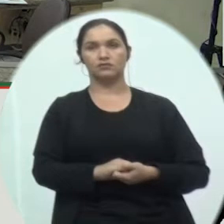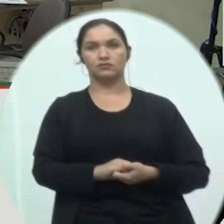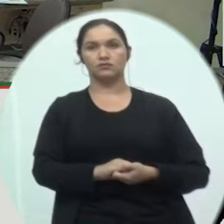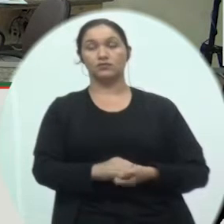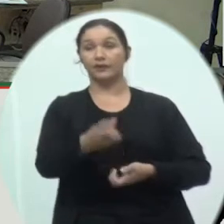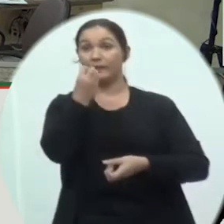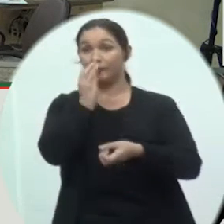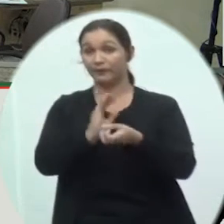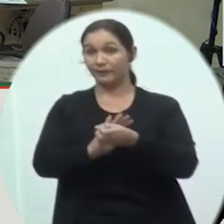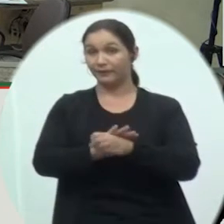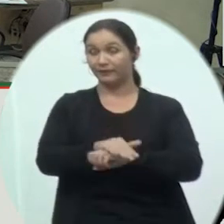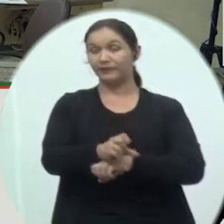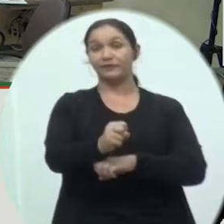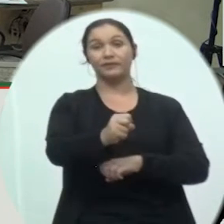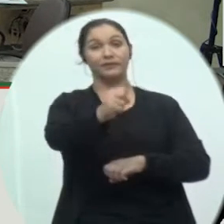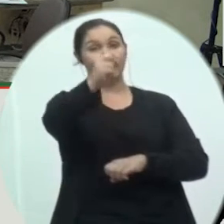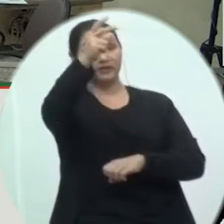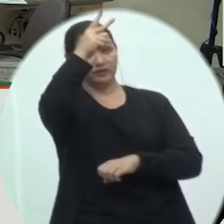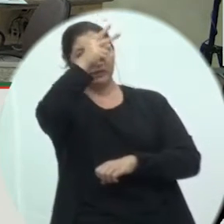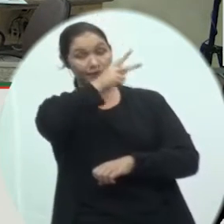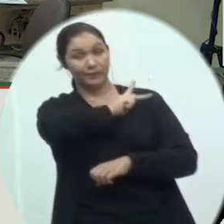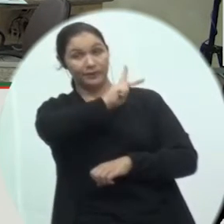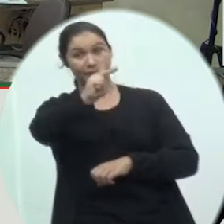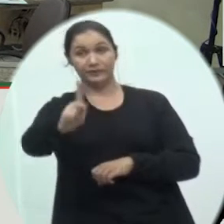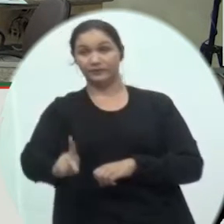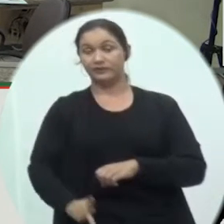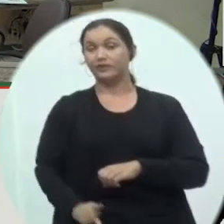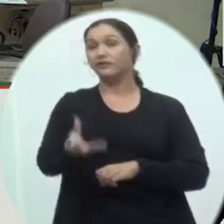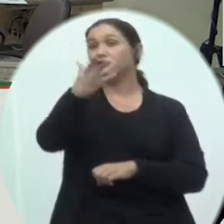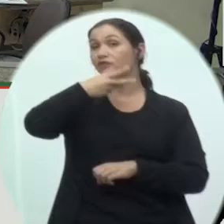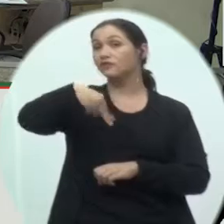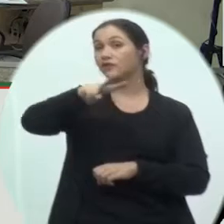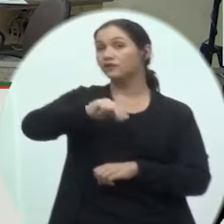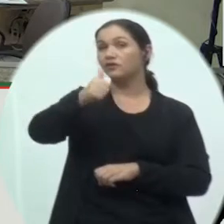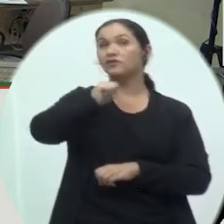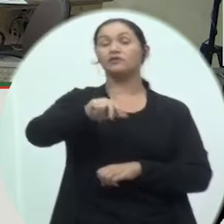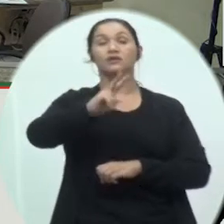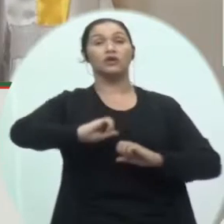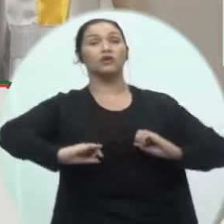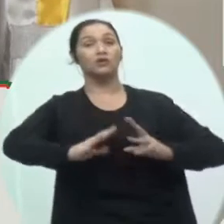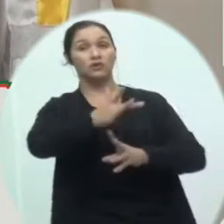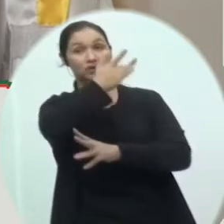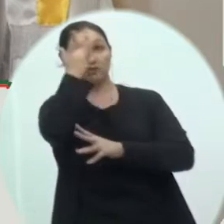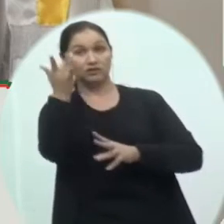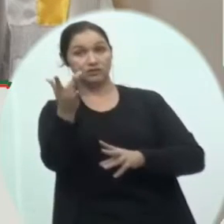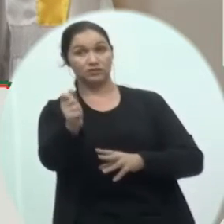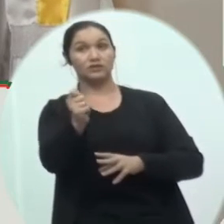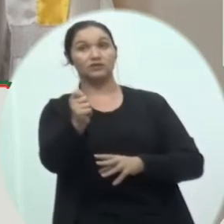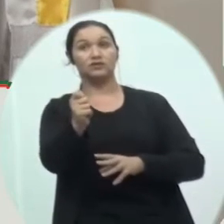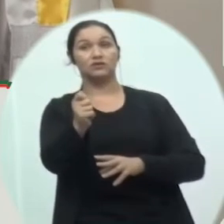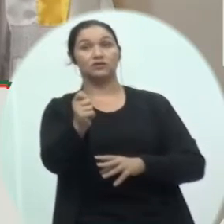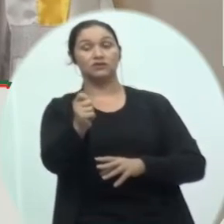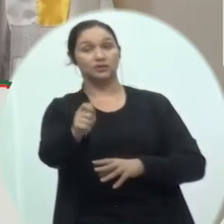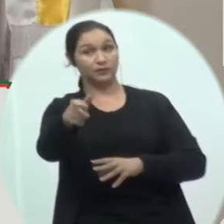Boa noite, senhor presidente, vereadores e vereadoras, o público nos assiste, os amigos que estão na plateia.